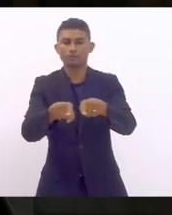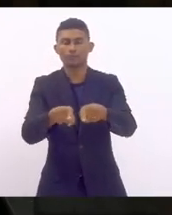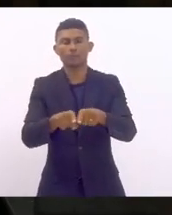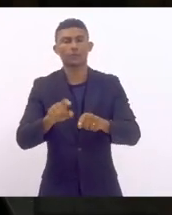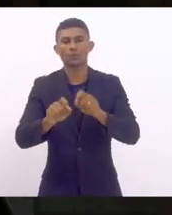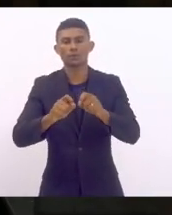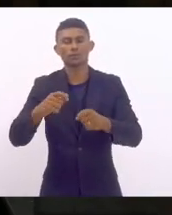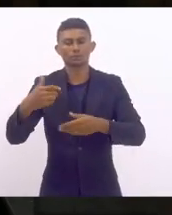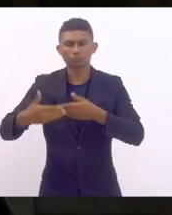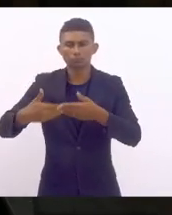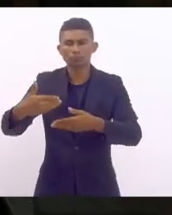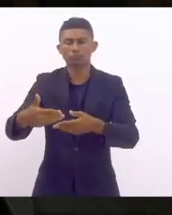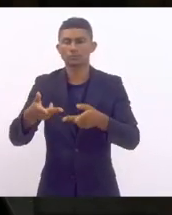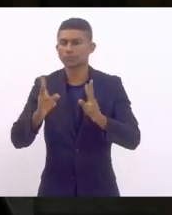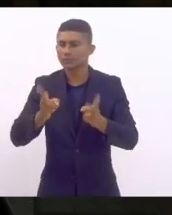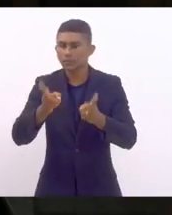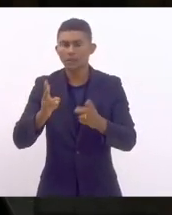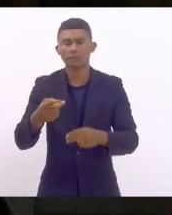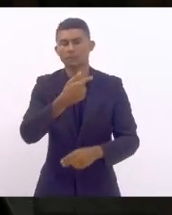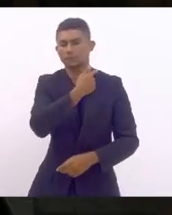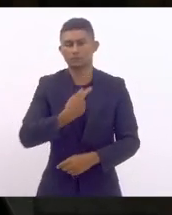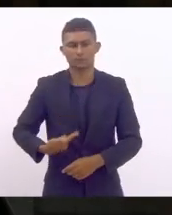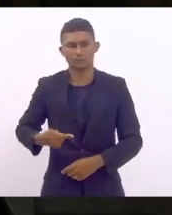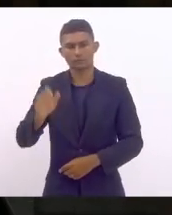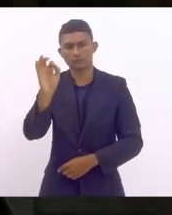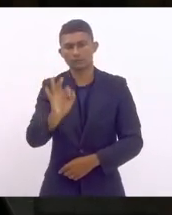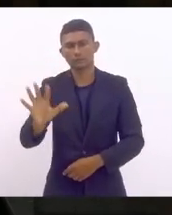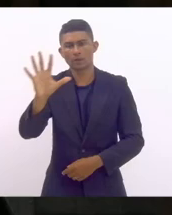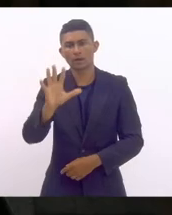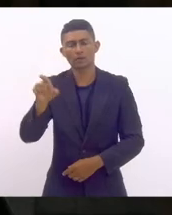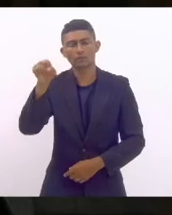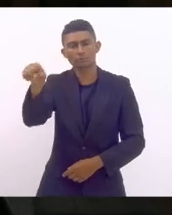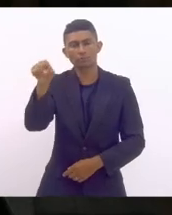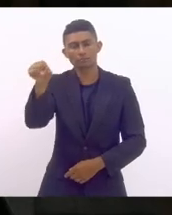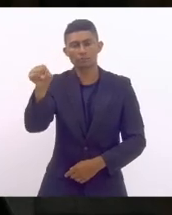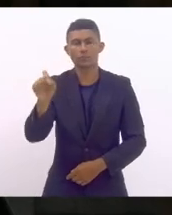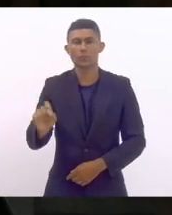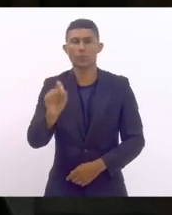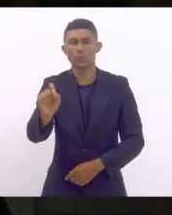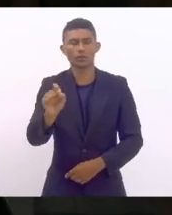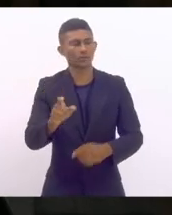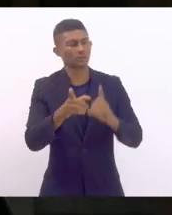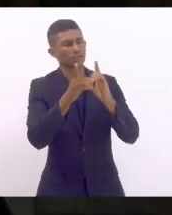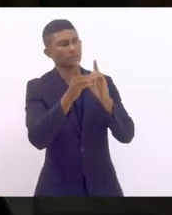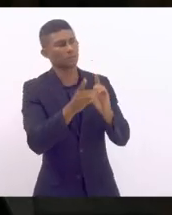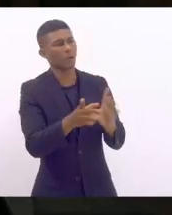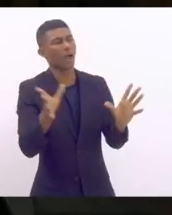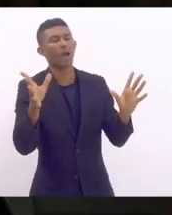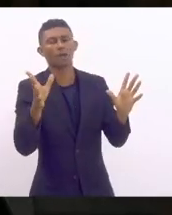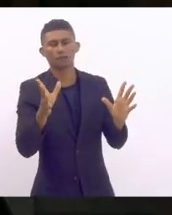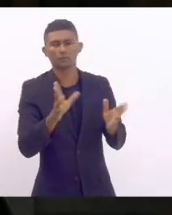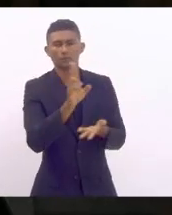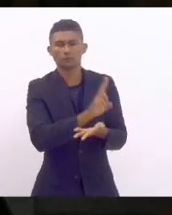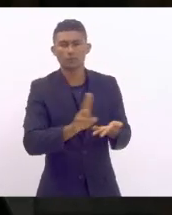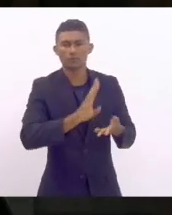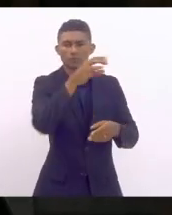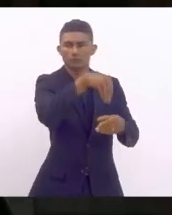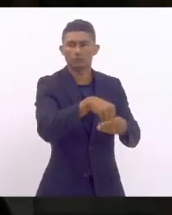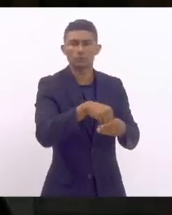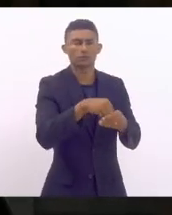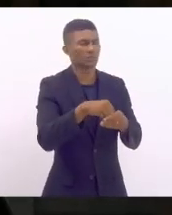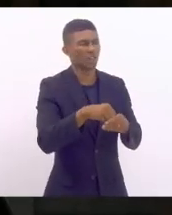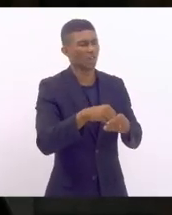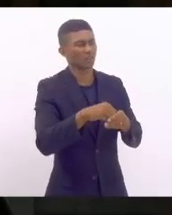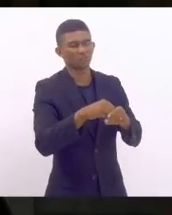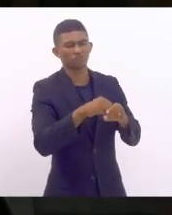sucessivos episódio que o governo federal desde que conheceu o processo democrático nas instituições universitárias e não